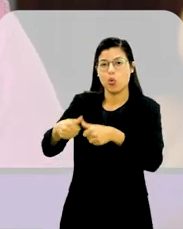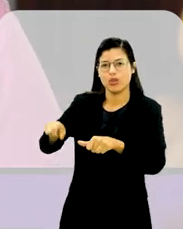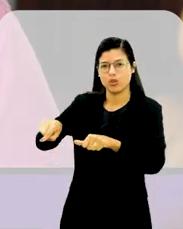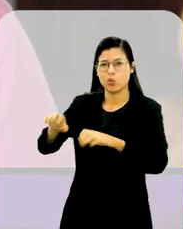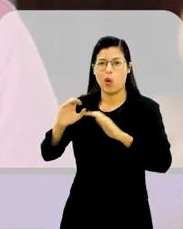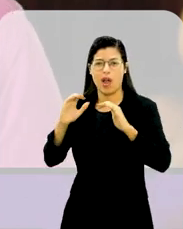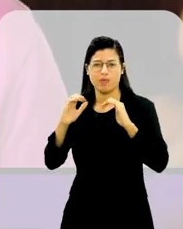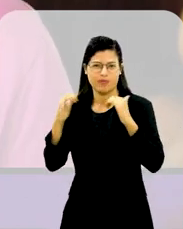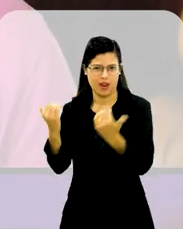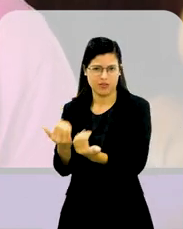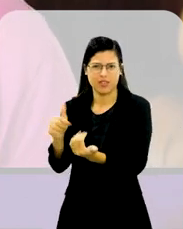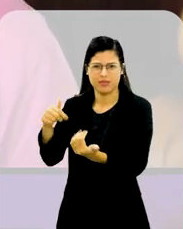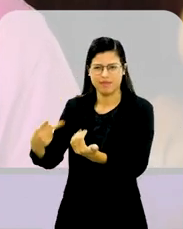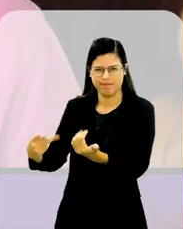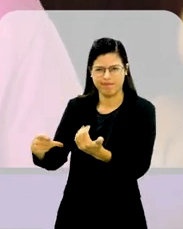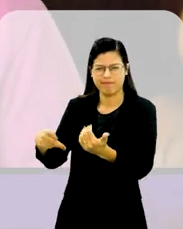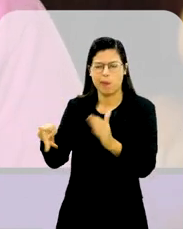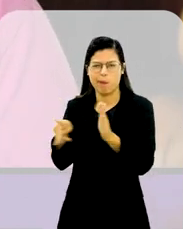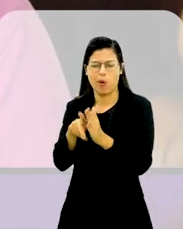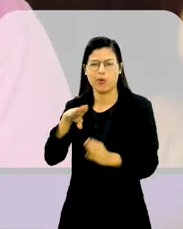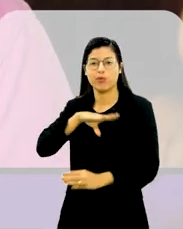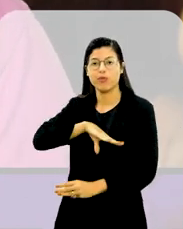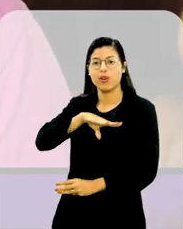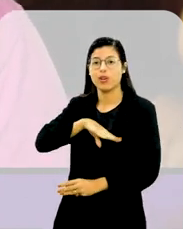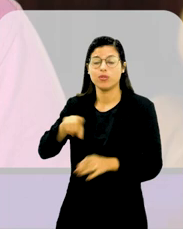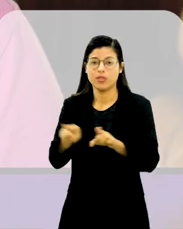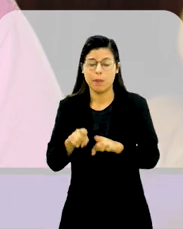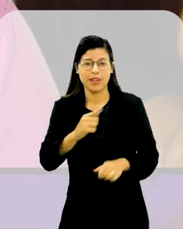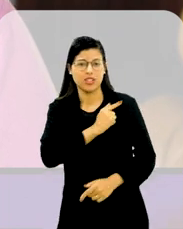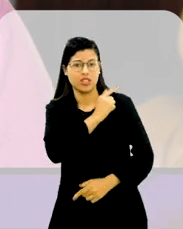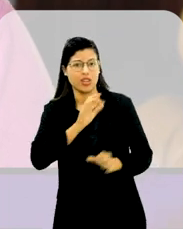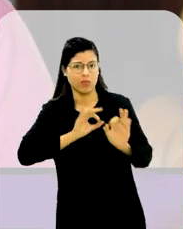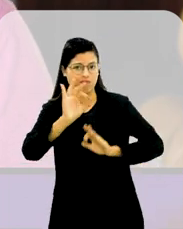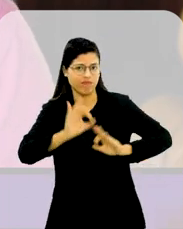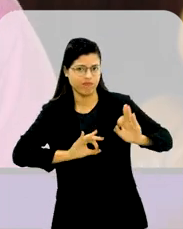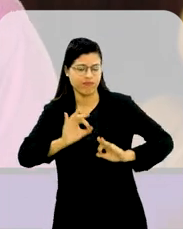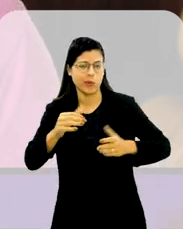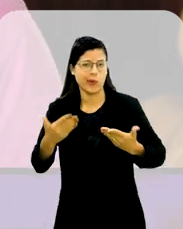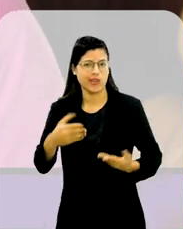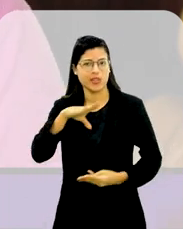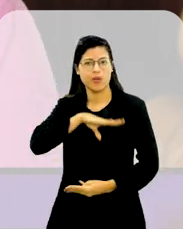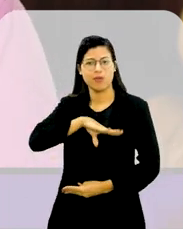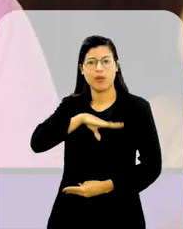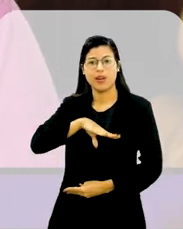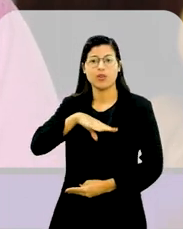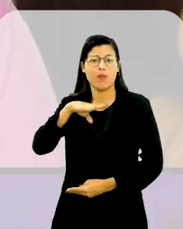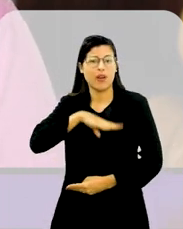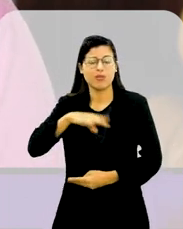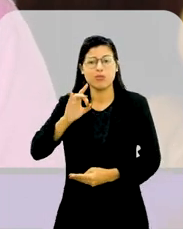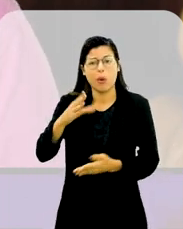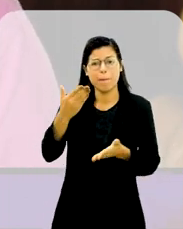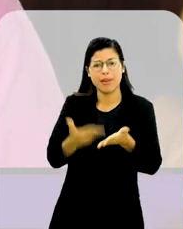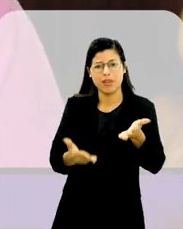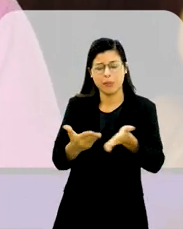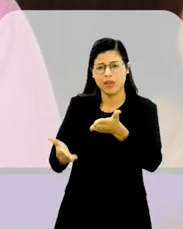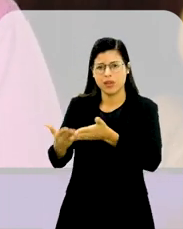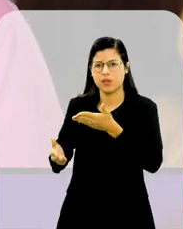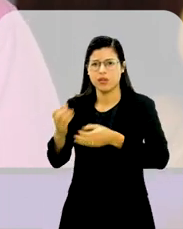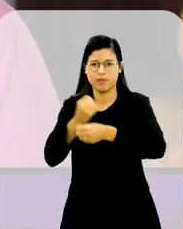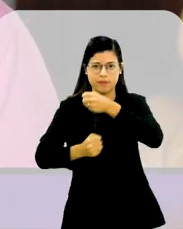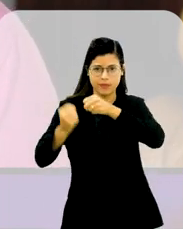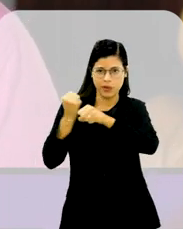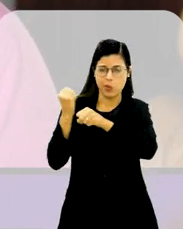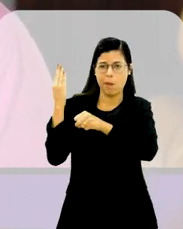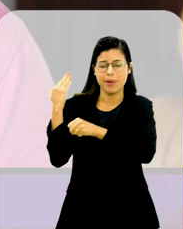em São Januário não tem a menor capacidade de gerir o futebol do Vasco e o Vasco tem dado só be chames ano passado na